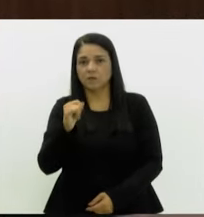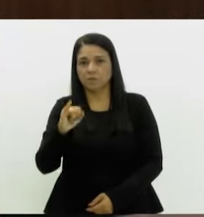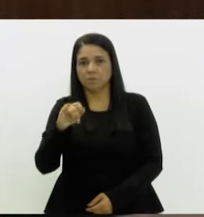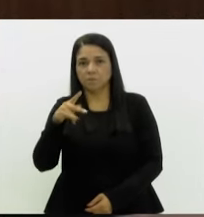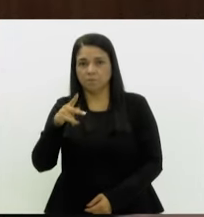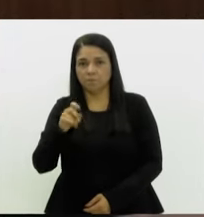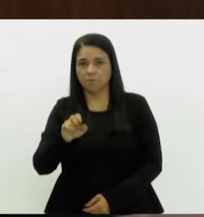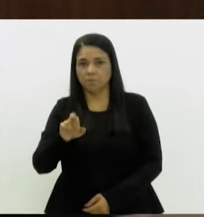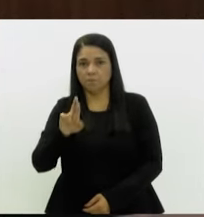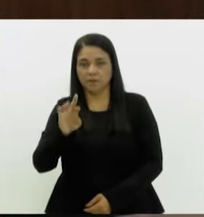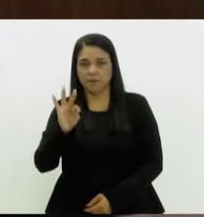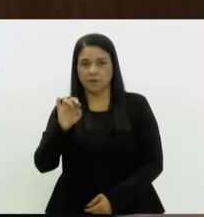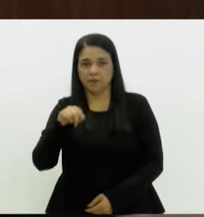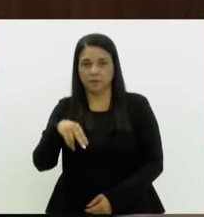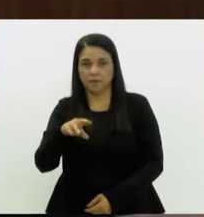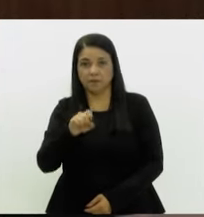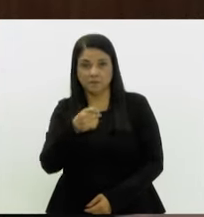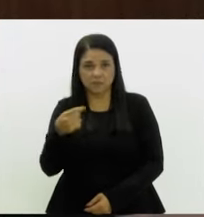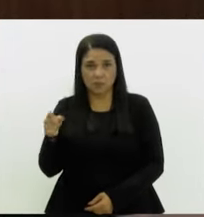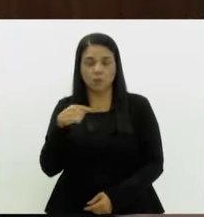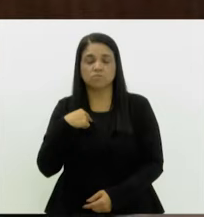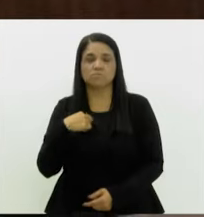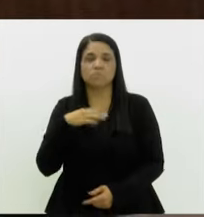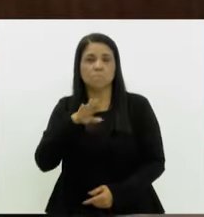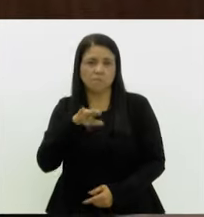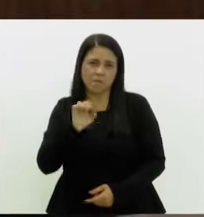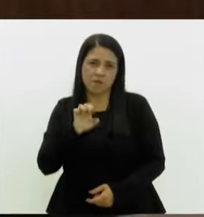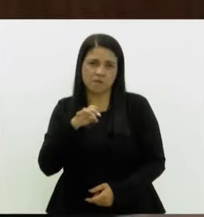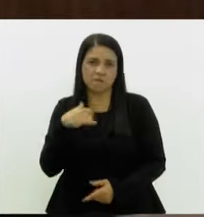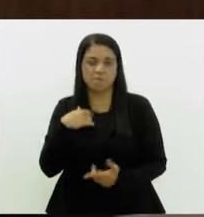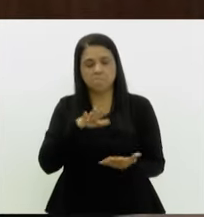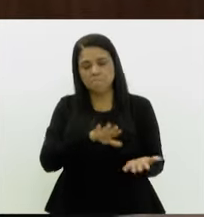causou a morte da minha querida mãe. Então, tudo que for